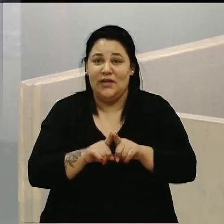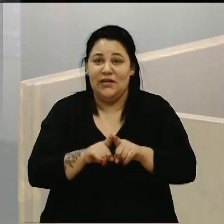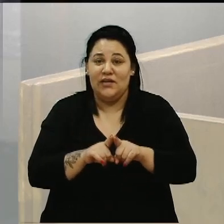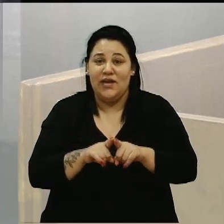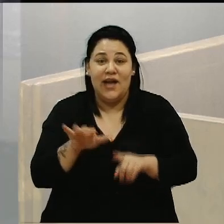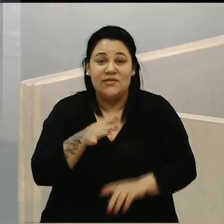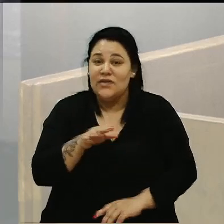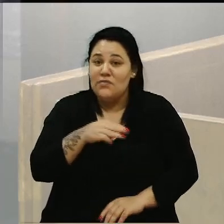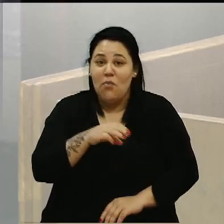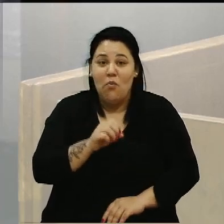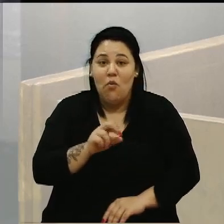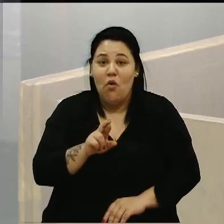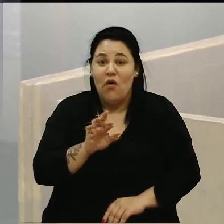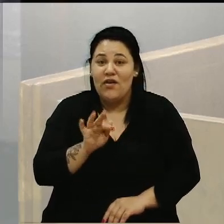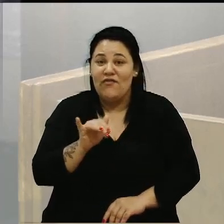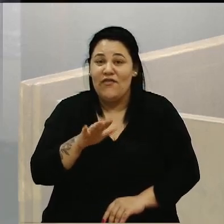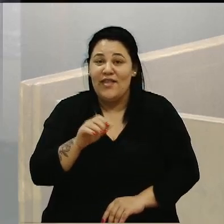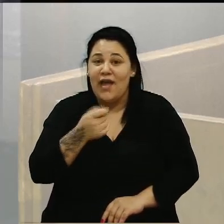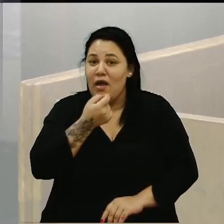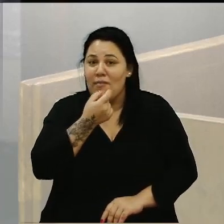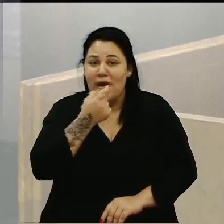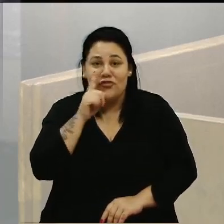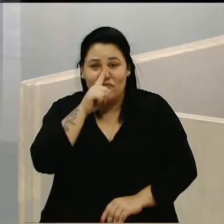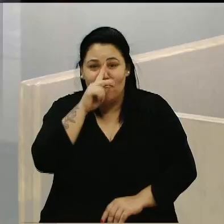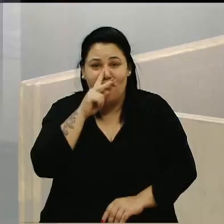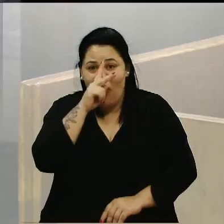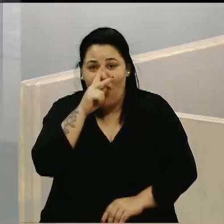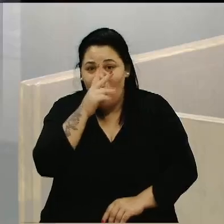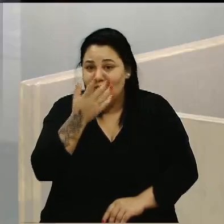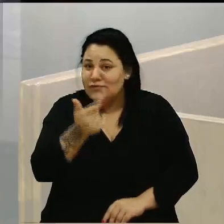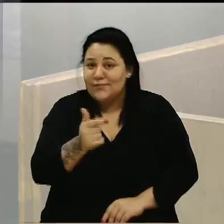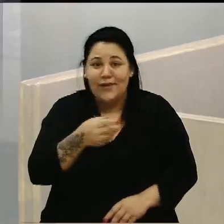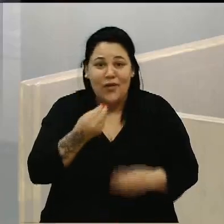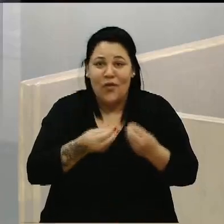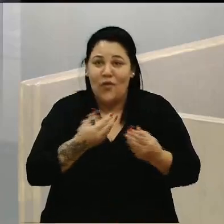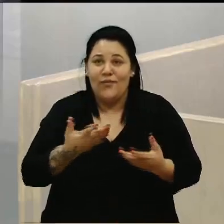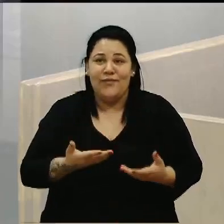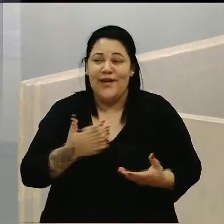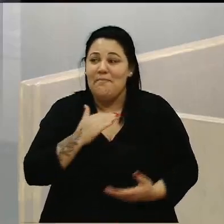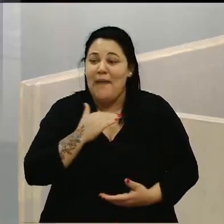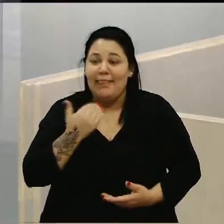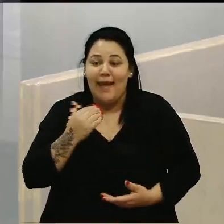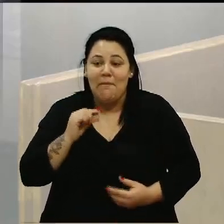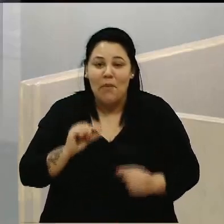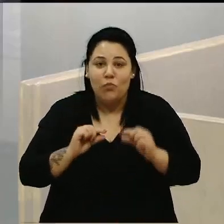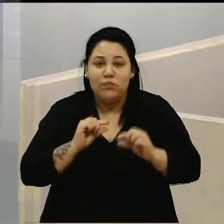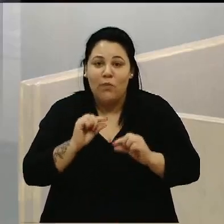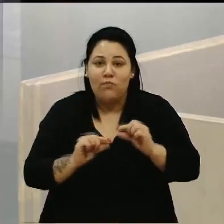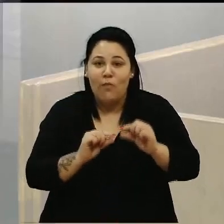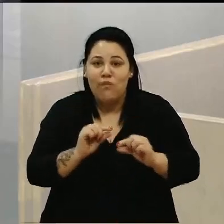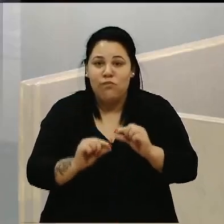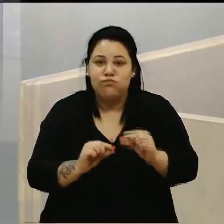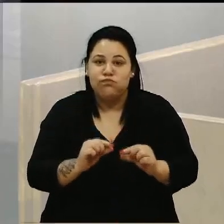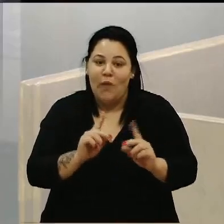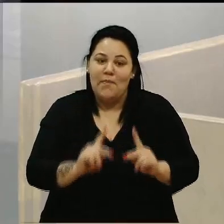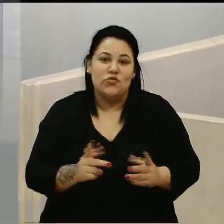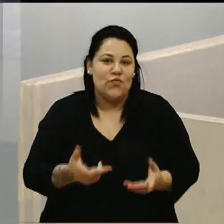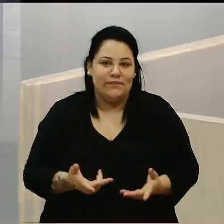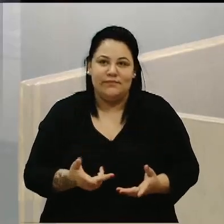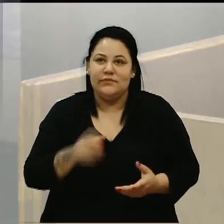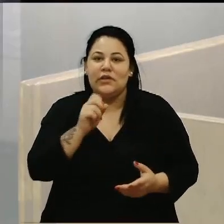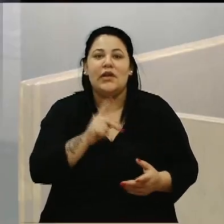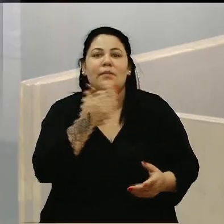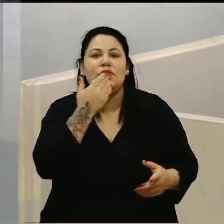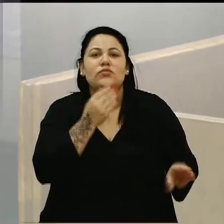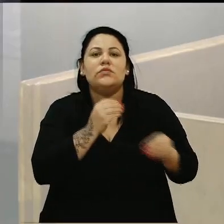morfina. Não há possibilidade, né? É matar a pessoa aos poucos. Então eu vou... Quem pediu uma parte? Uma parte